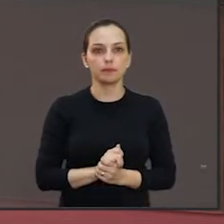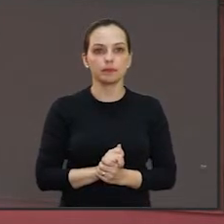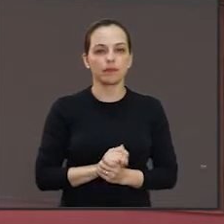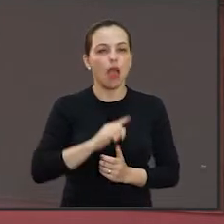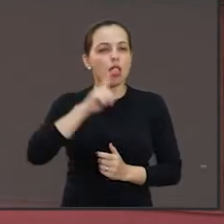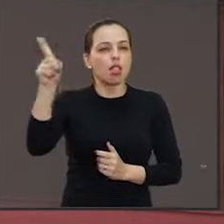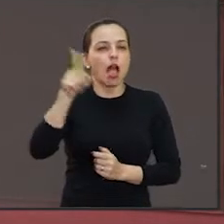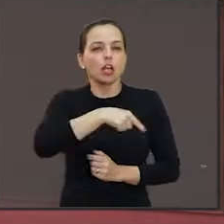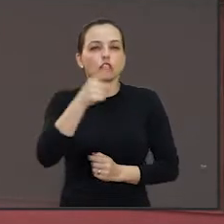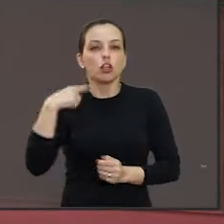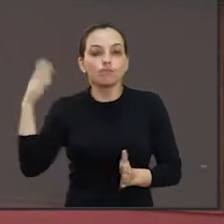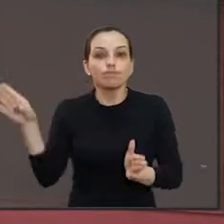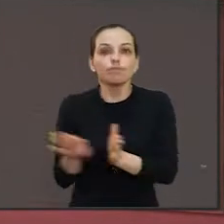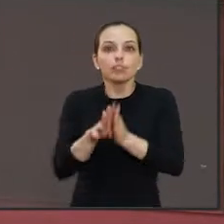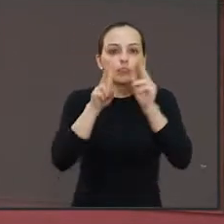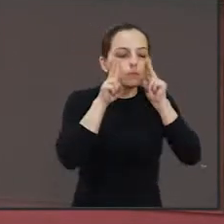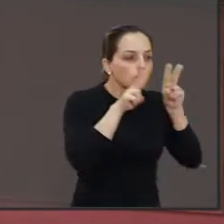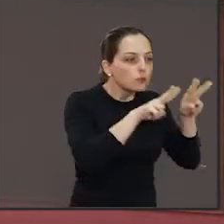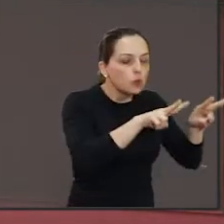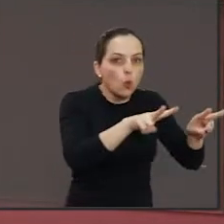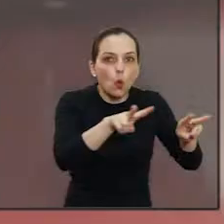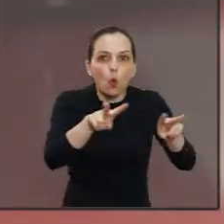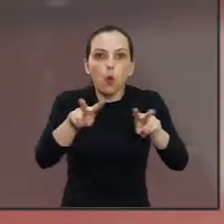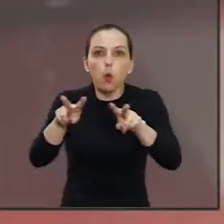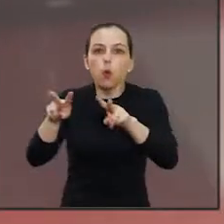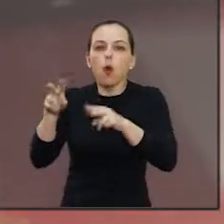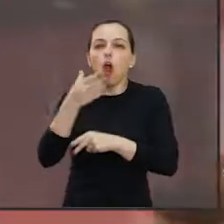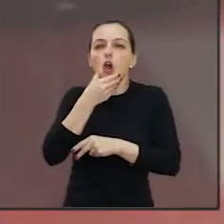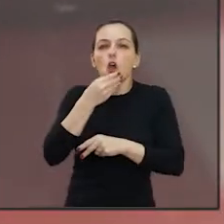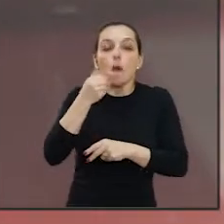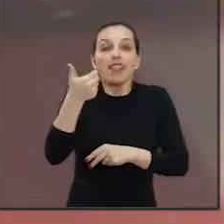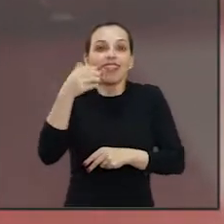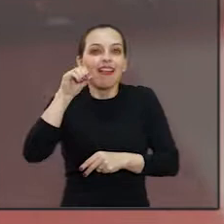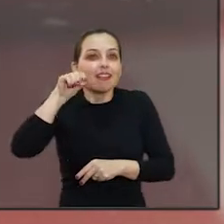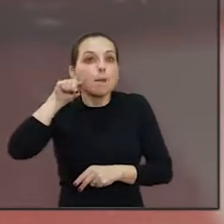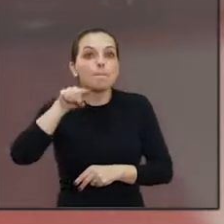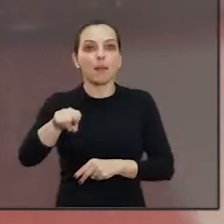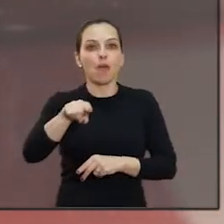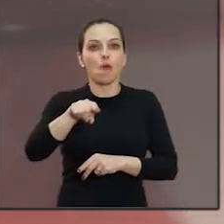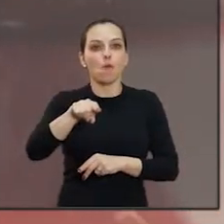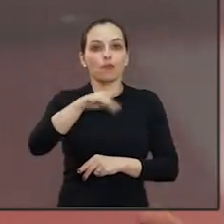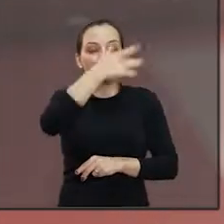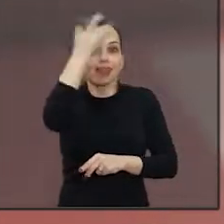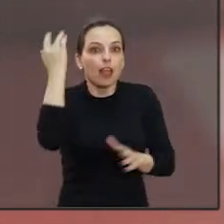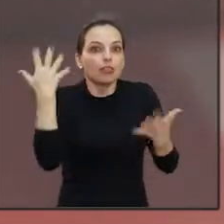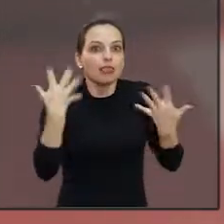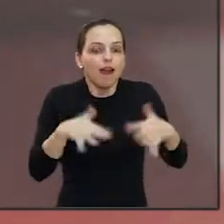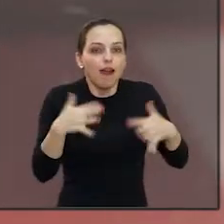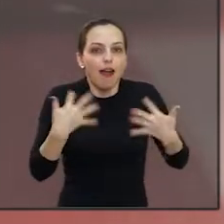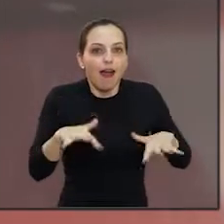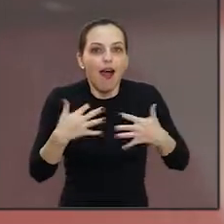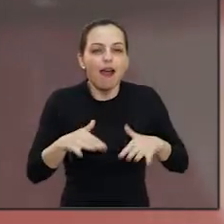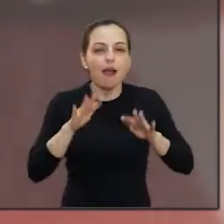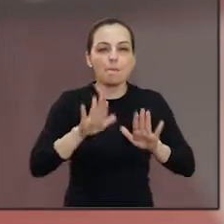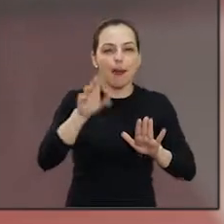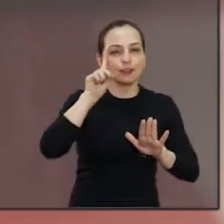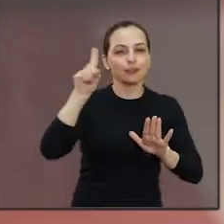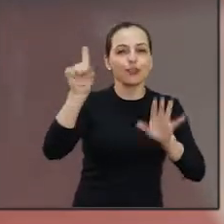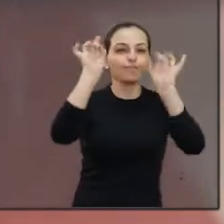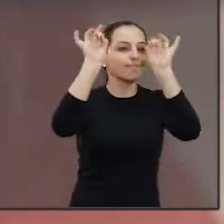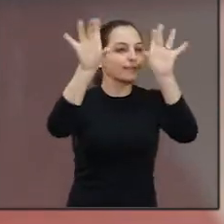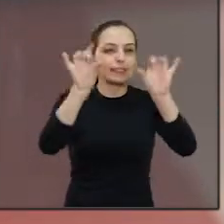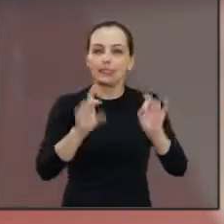meninas e chegamos lá, falei, minha nossa, uns 10 mil homens. Aí eu falei, mas foi um dia